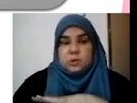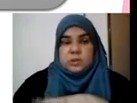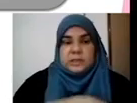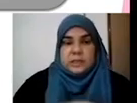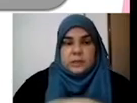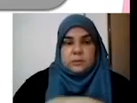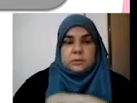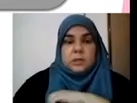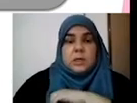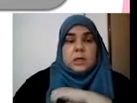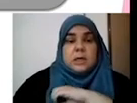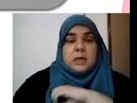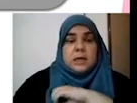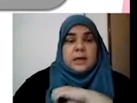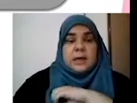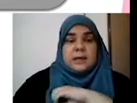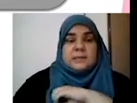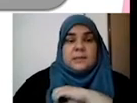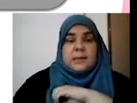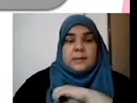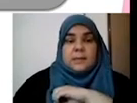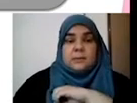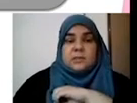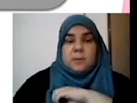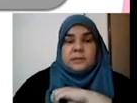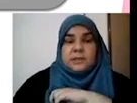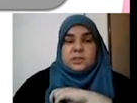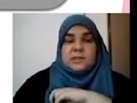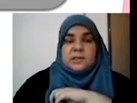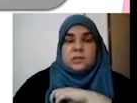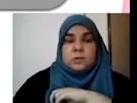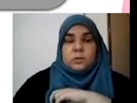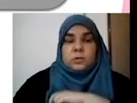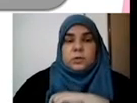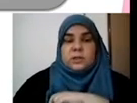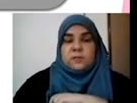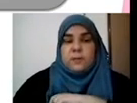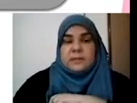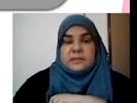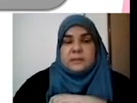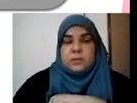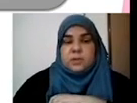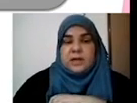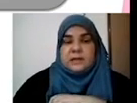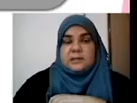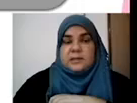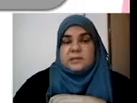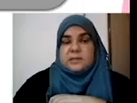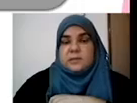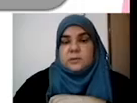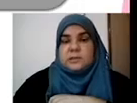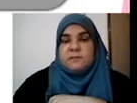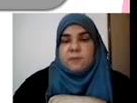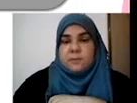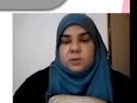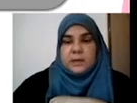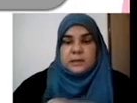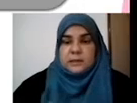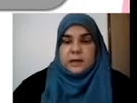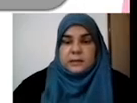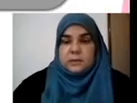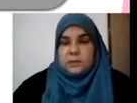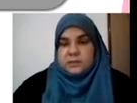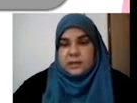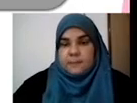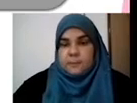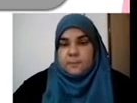presentes em todos os triângulos. São elementos importantes na estrutura de formação e de caracterização dessa forma